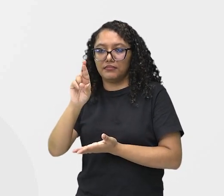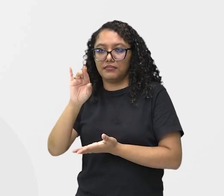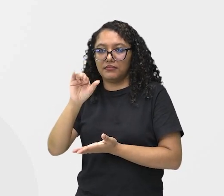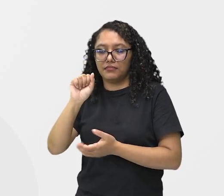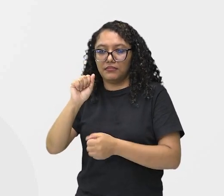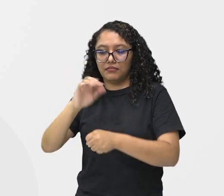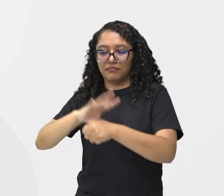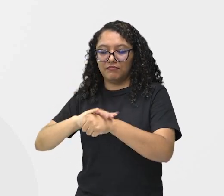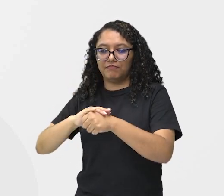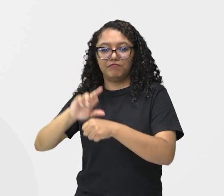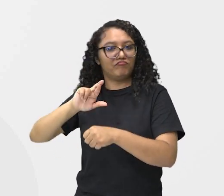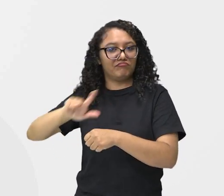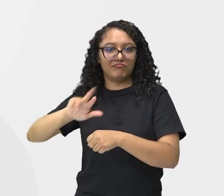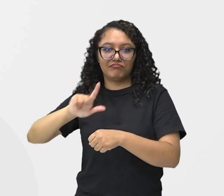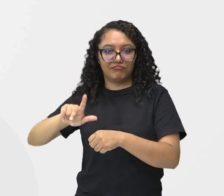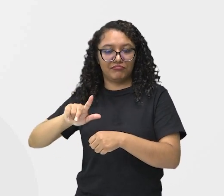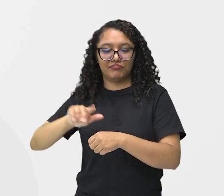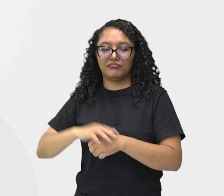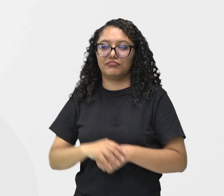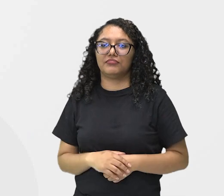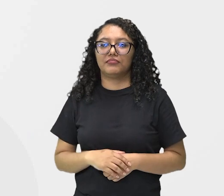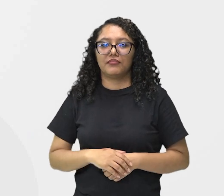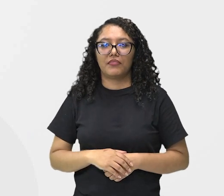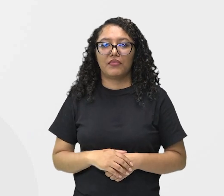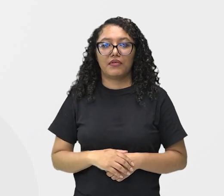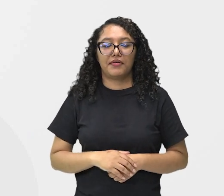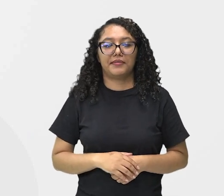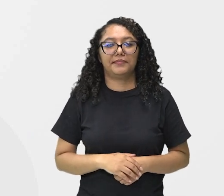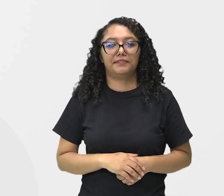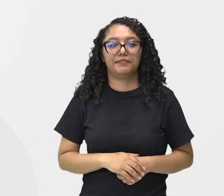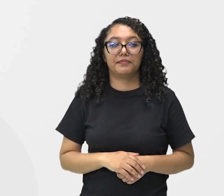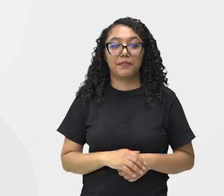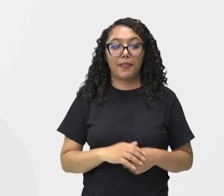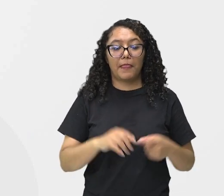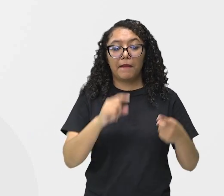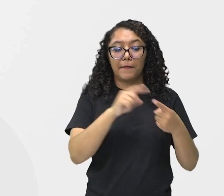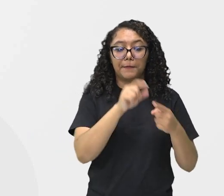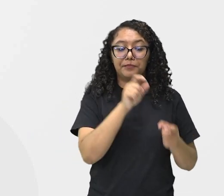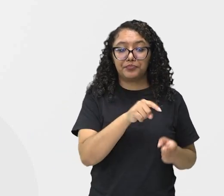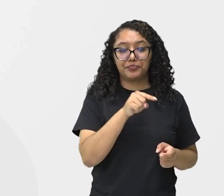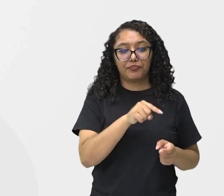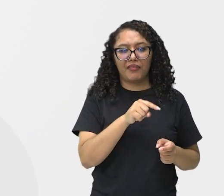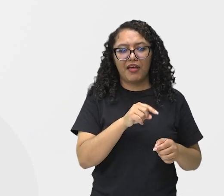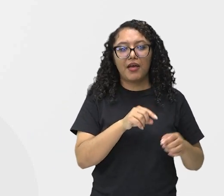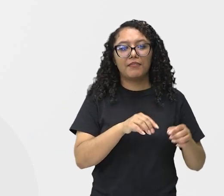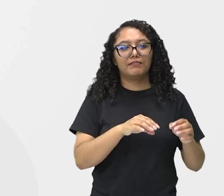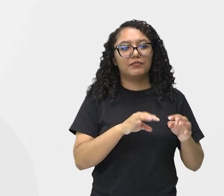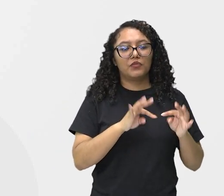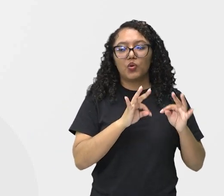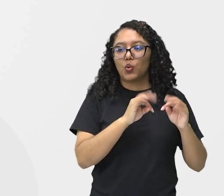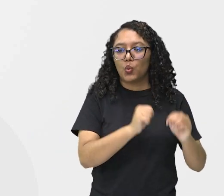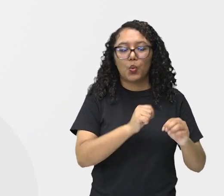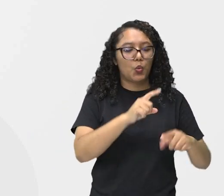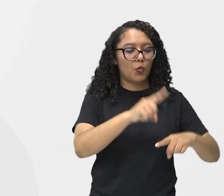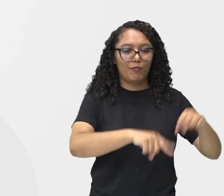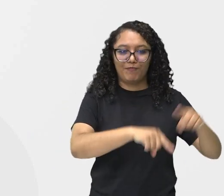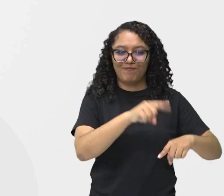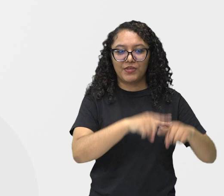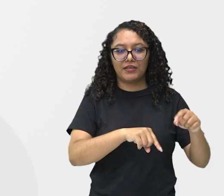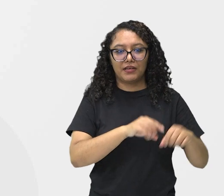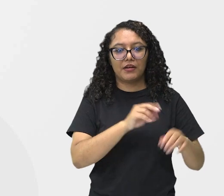ela não se encerra na materialidade. A imanência, sim, ela é totalmente material, de